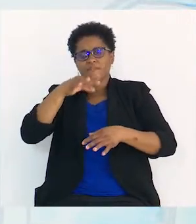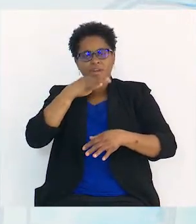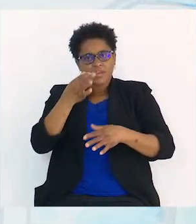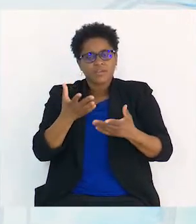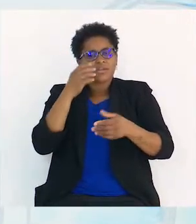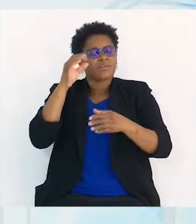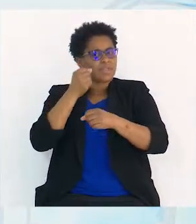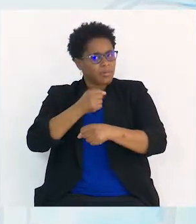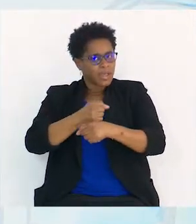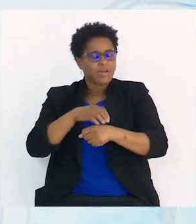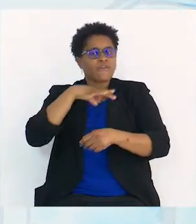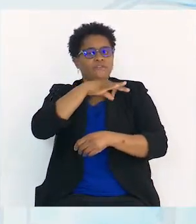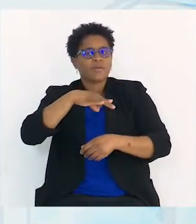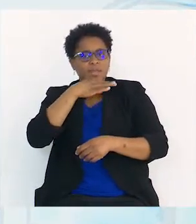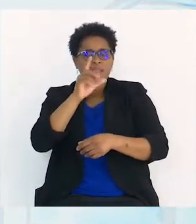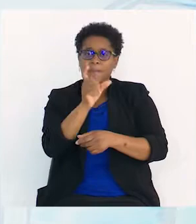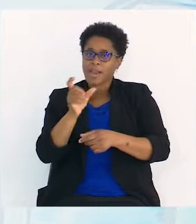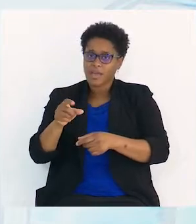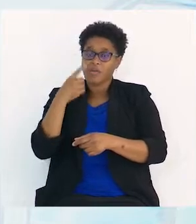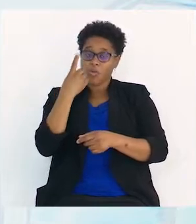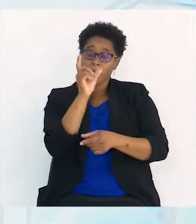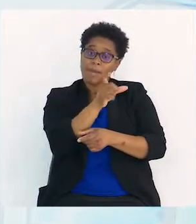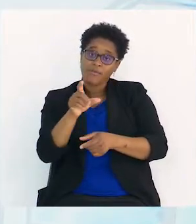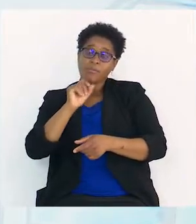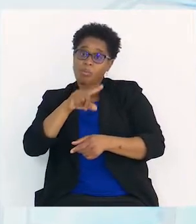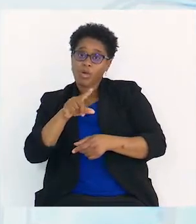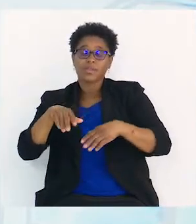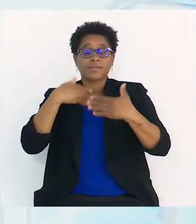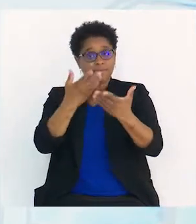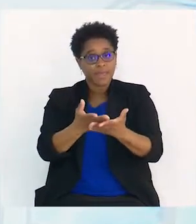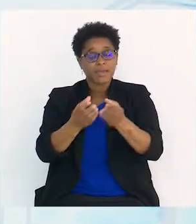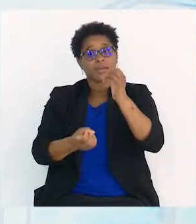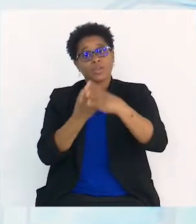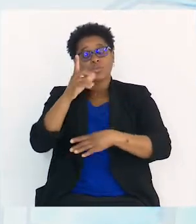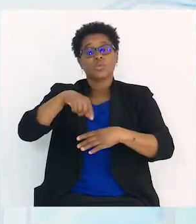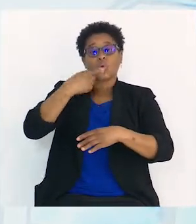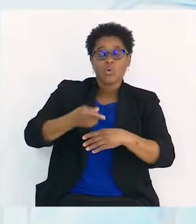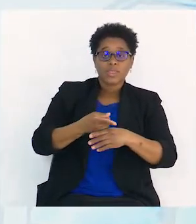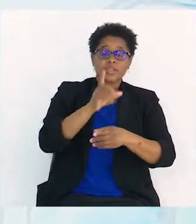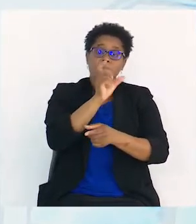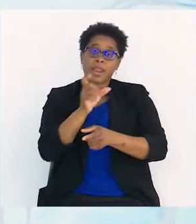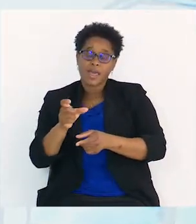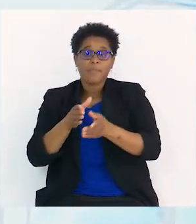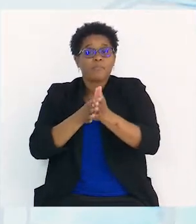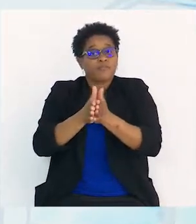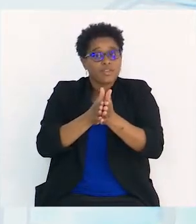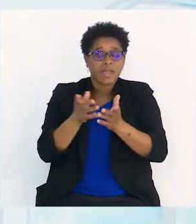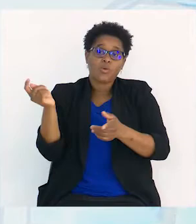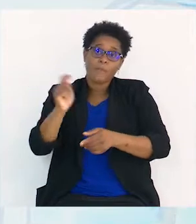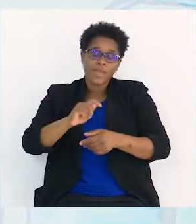Uma palavra pode dar origem a outras palavras, família de palavras. E aproveitando o mês